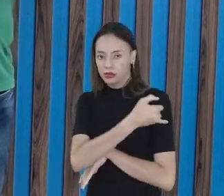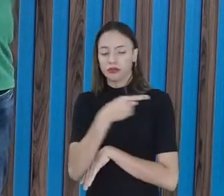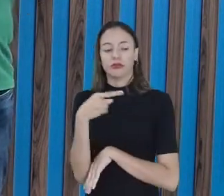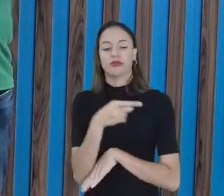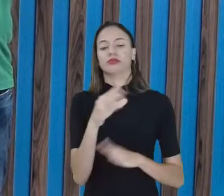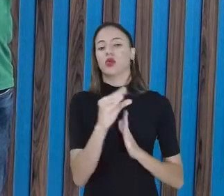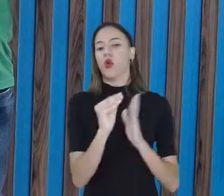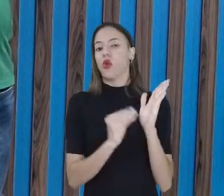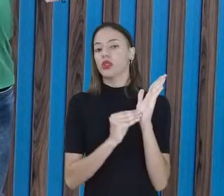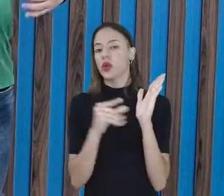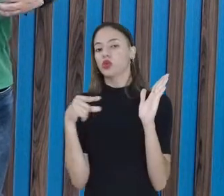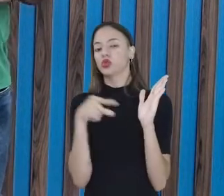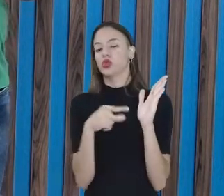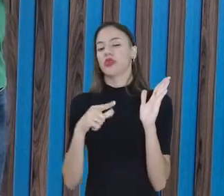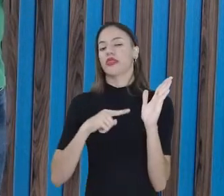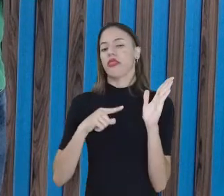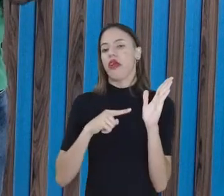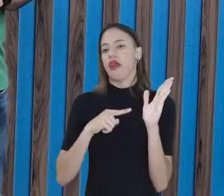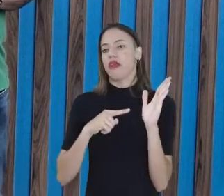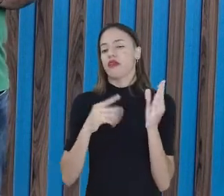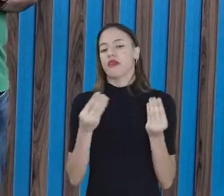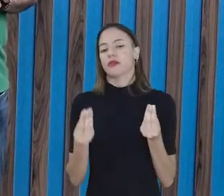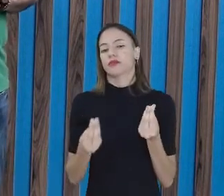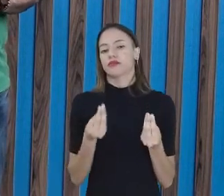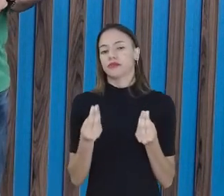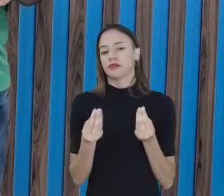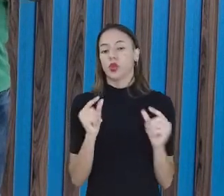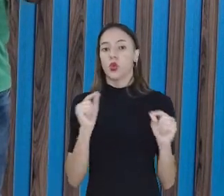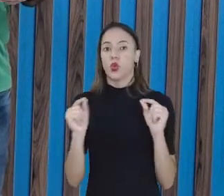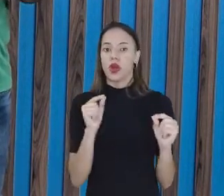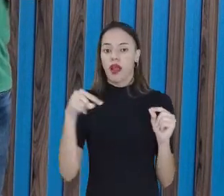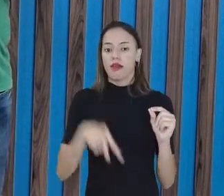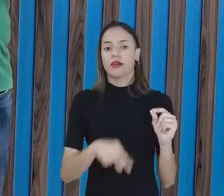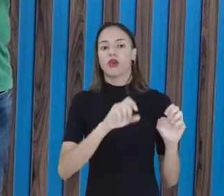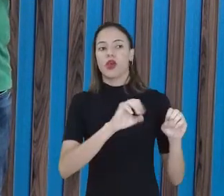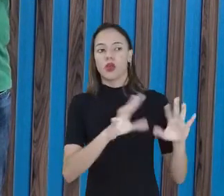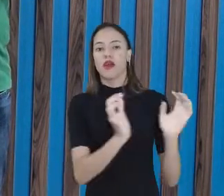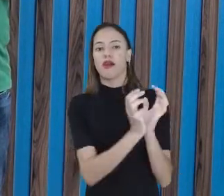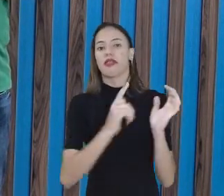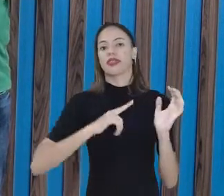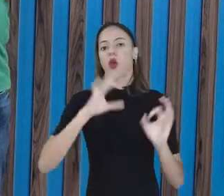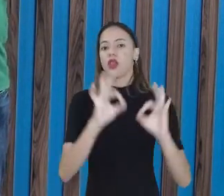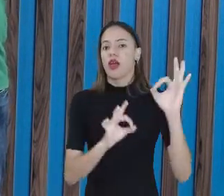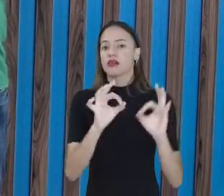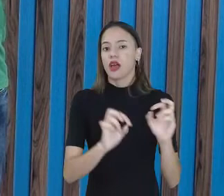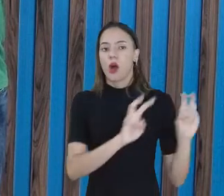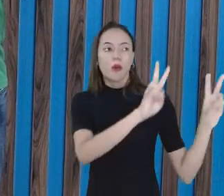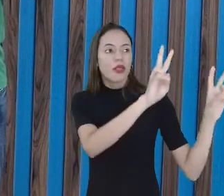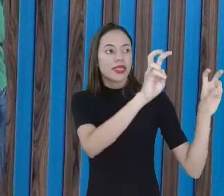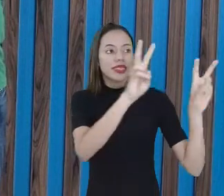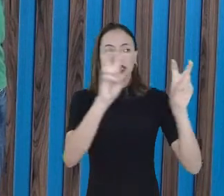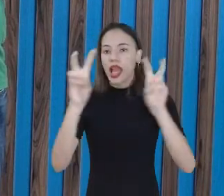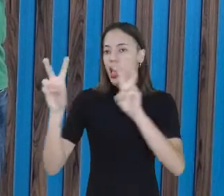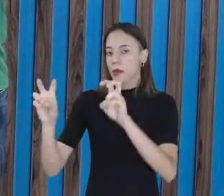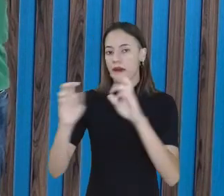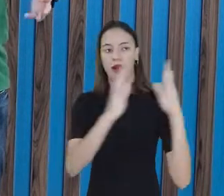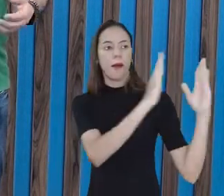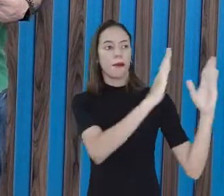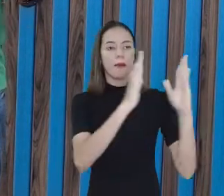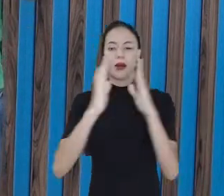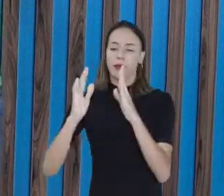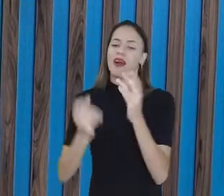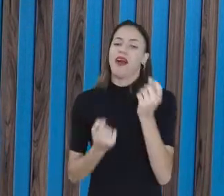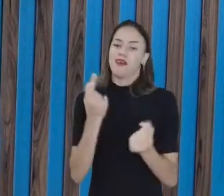adultos, ele segue aqui pelo Educa Recife uma sequência temática, então a gente pode começar, às